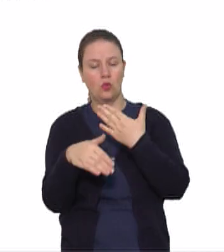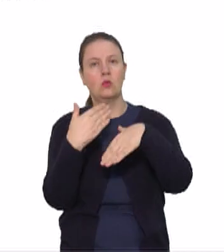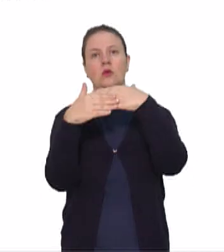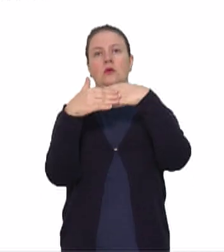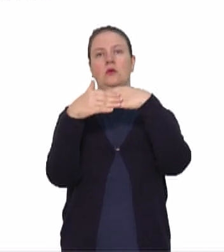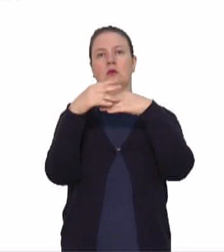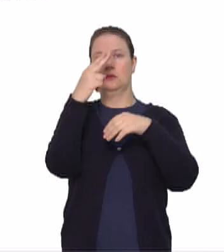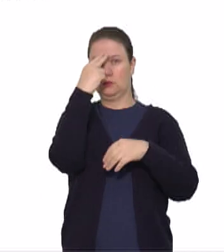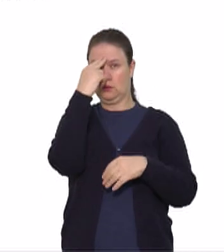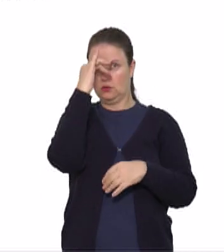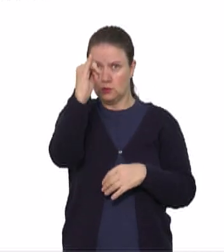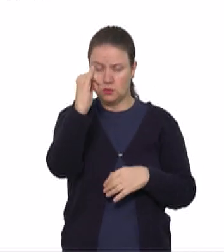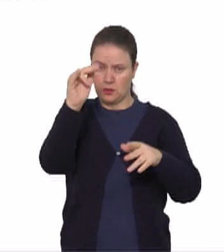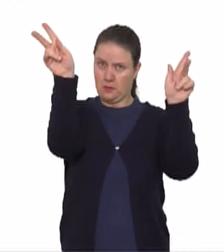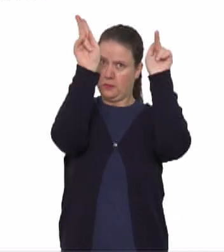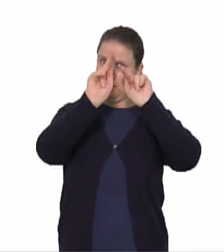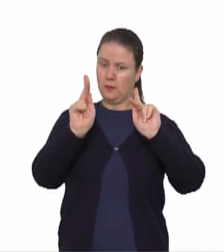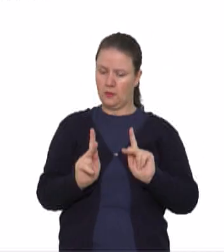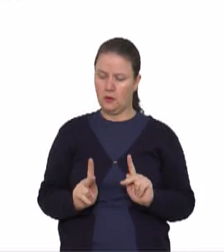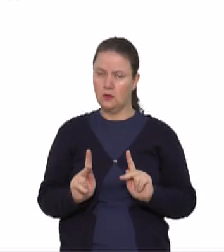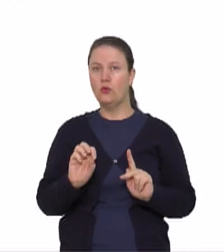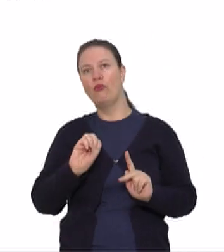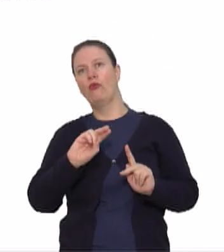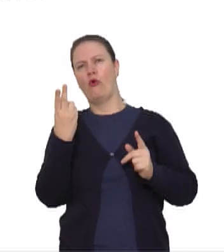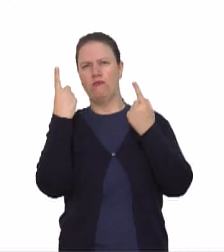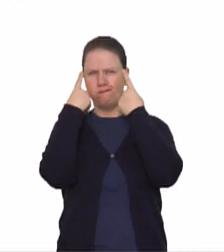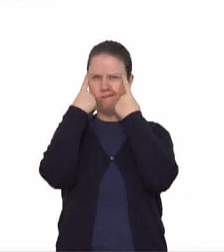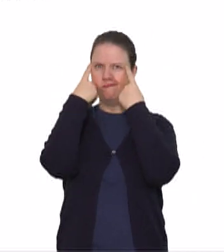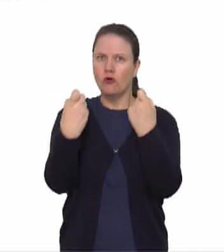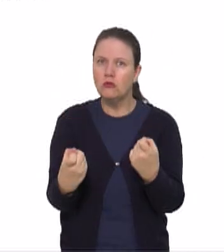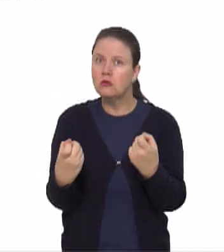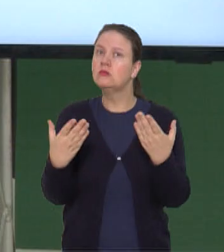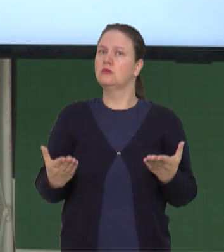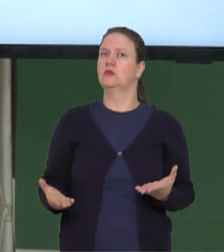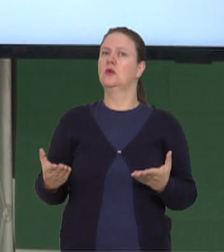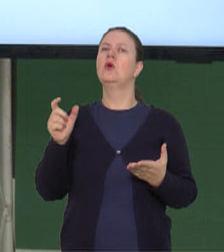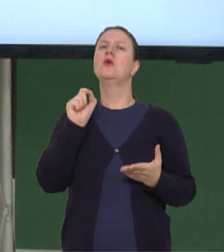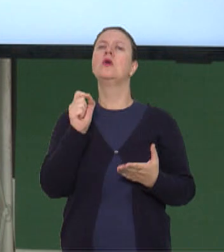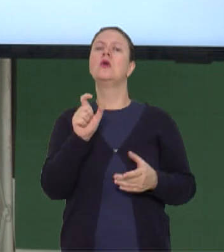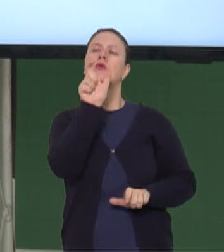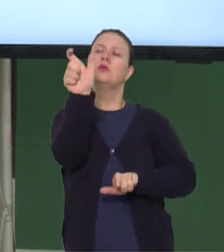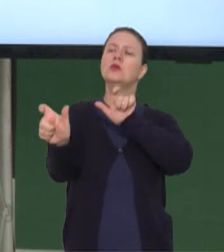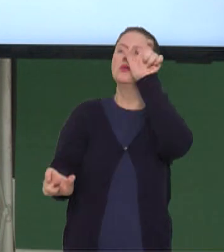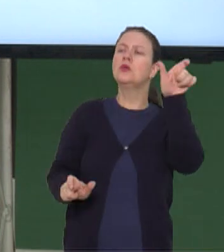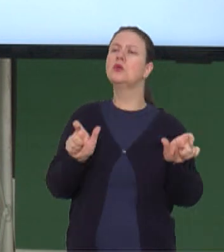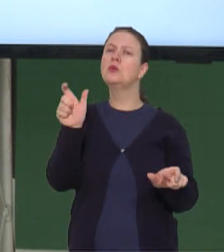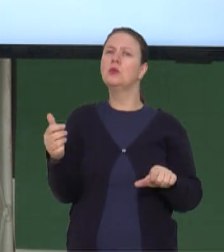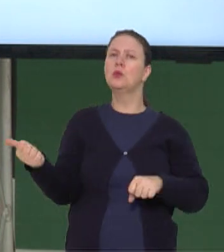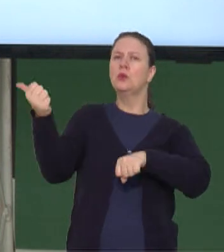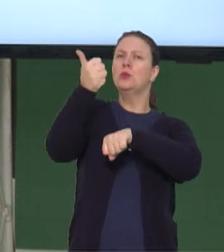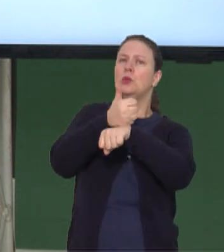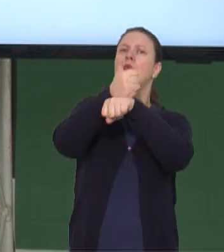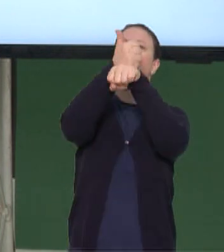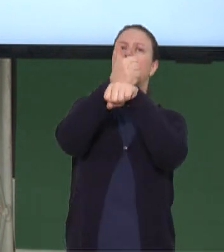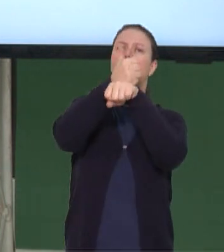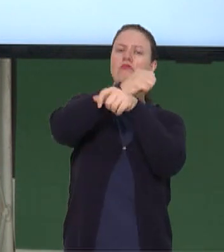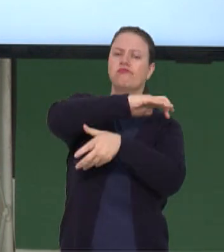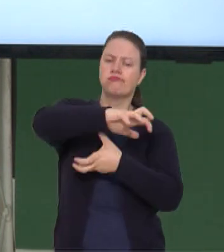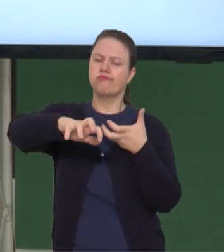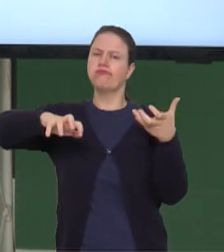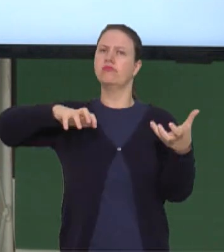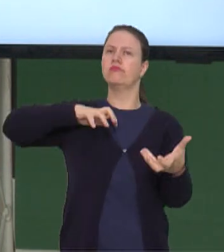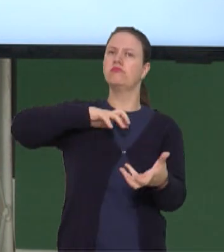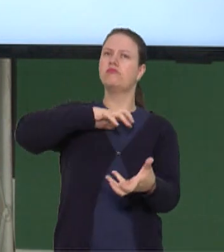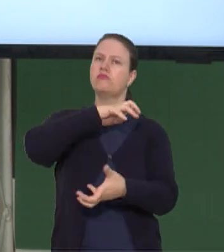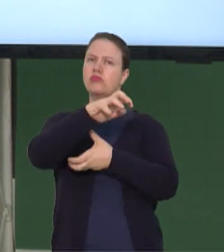ou violento? Quais foram os líderes desse processo? Quem foram os principais líderes revolucionários do